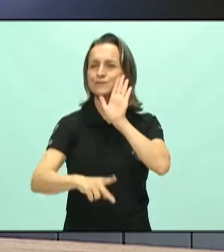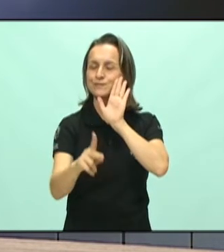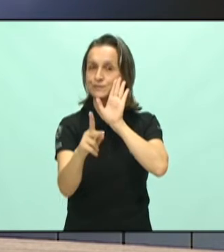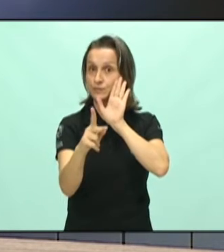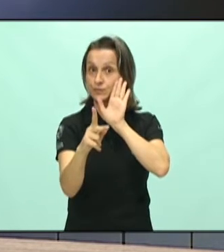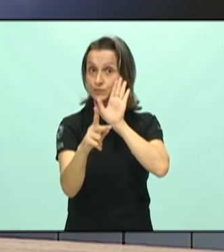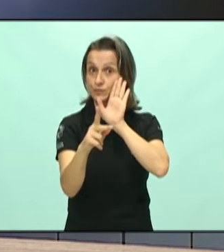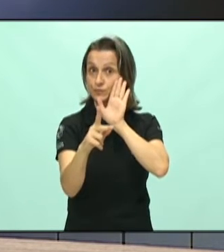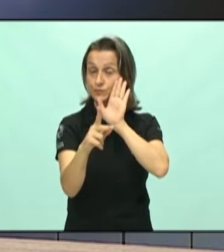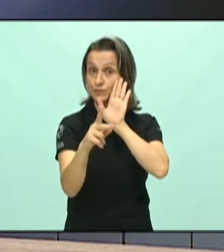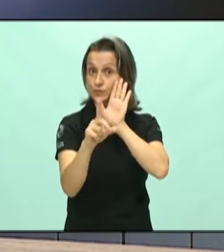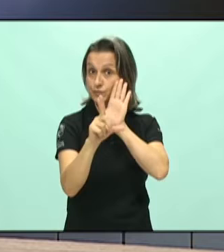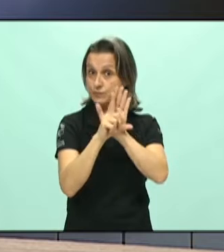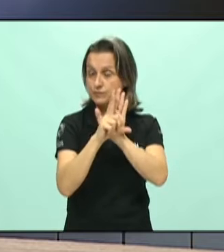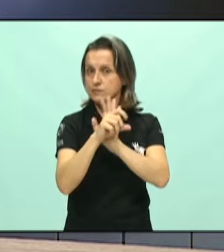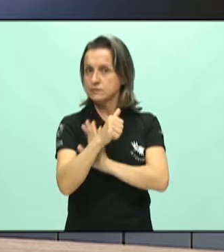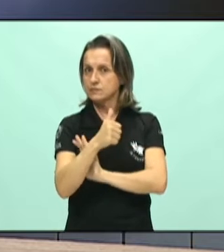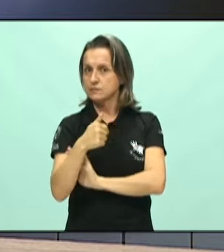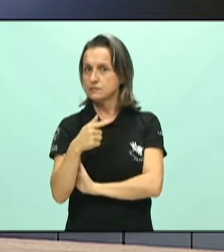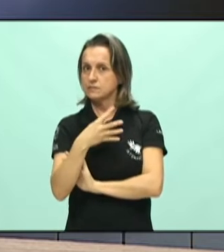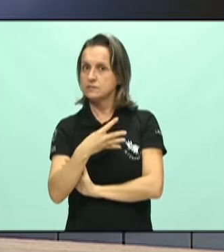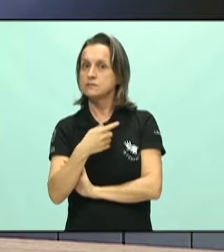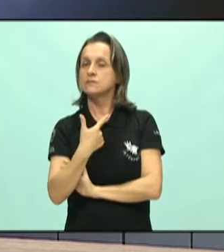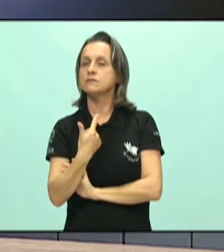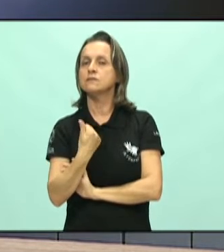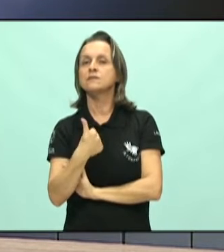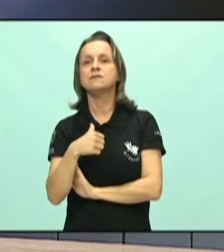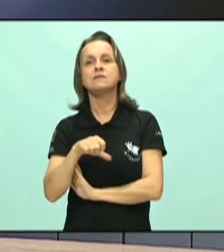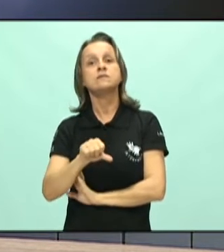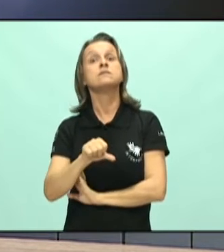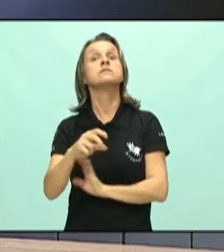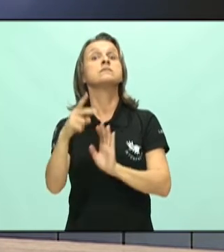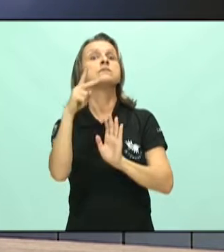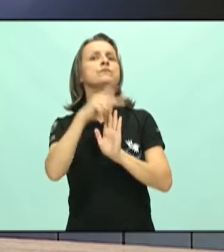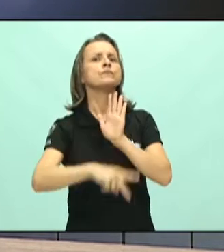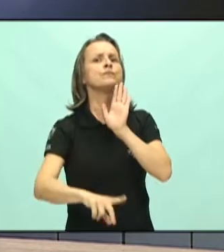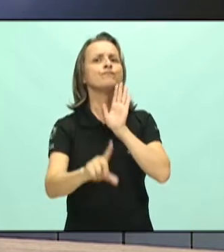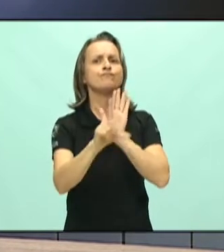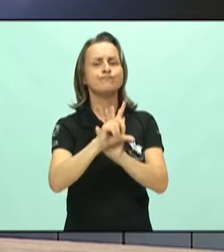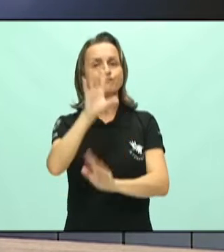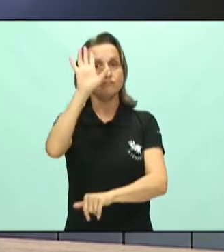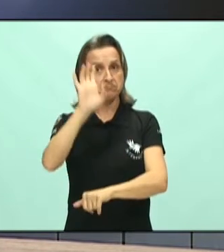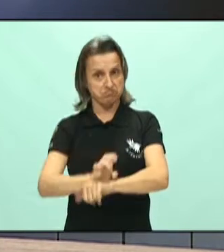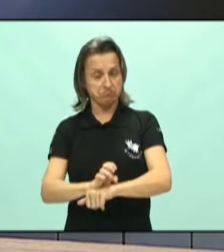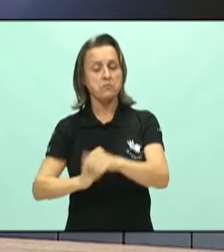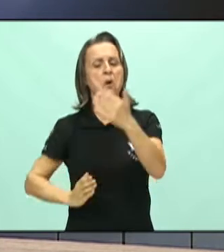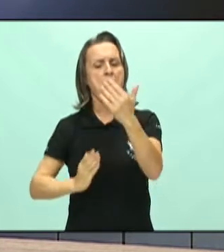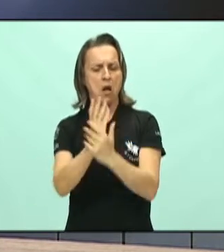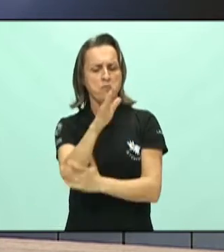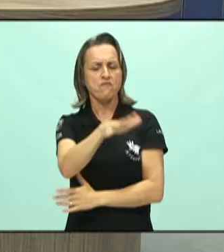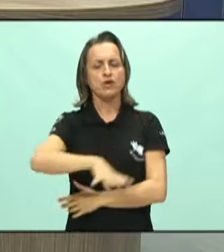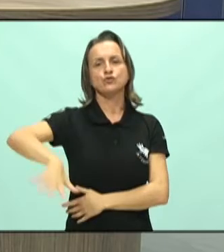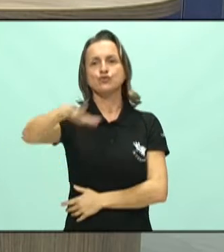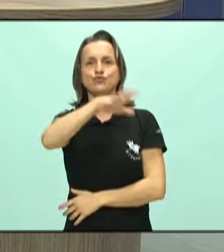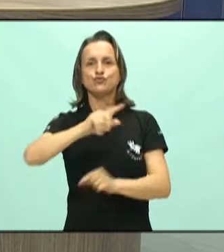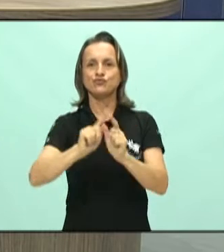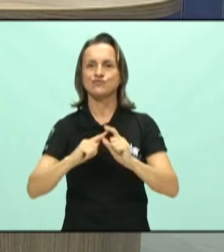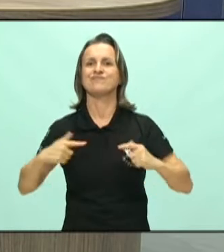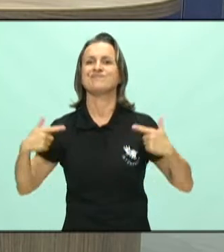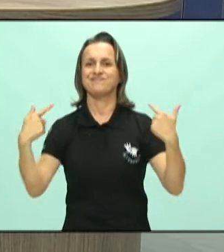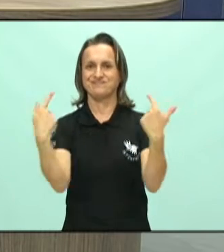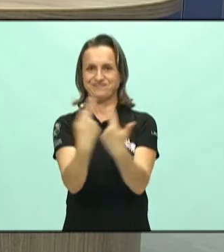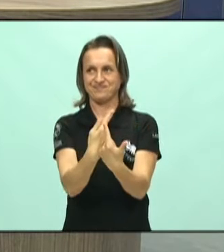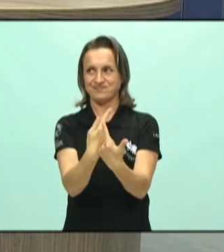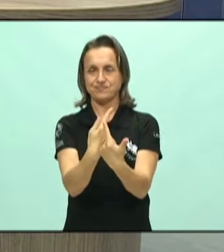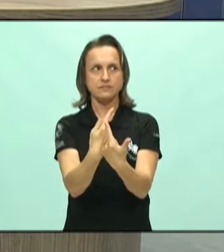lei 174 de 2019, projeto de lei estadual, aprovado por unanimidade na Assembleia Legislativa. Marcelo,